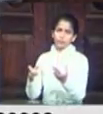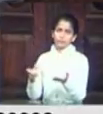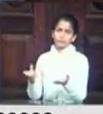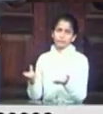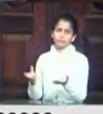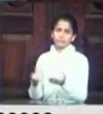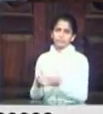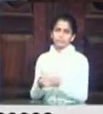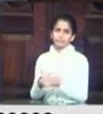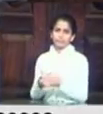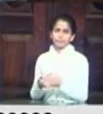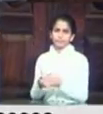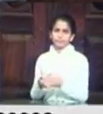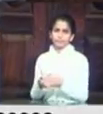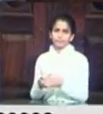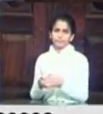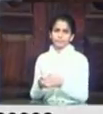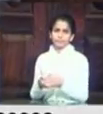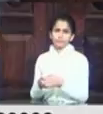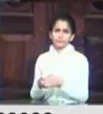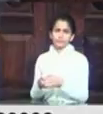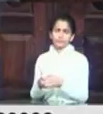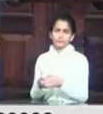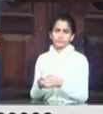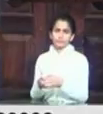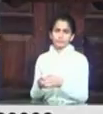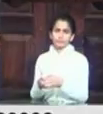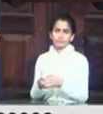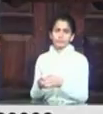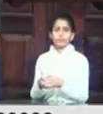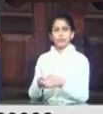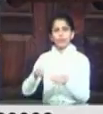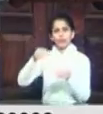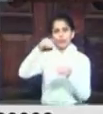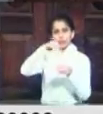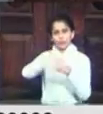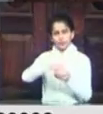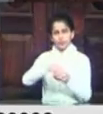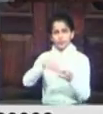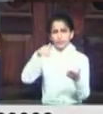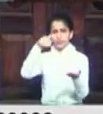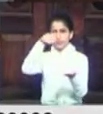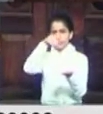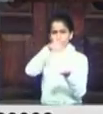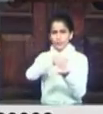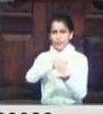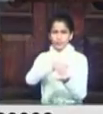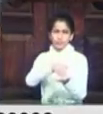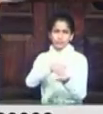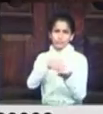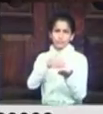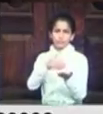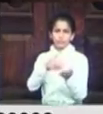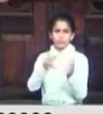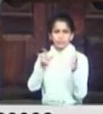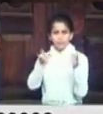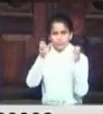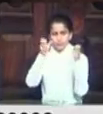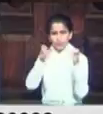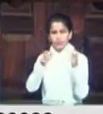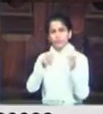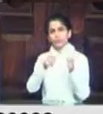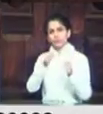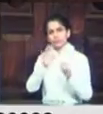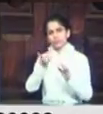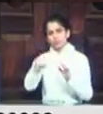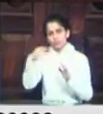quando da votação definitiva da matéria, colhidos os pareceres